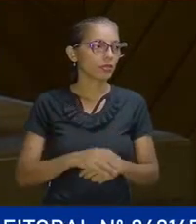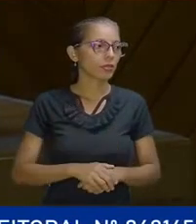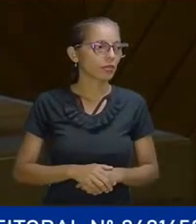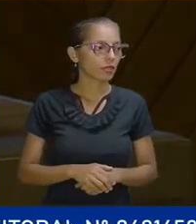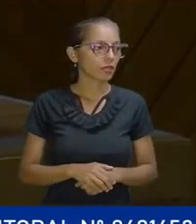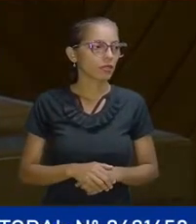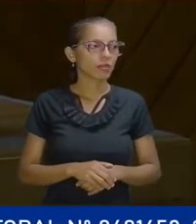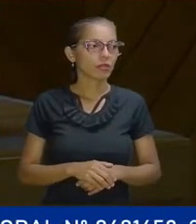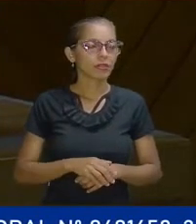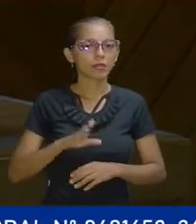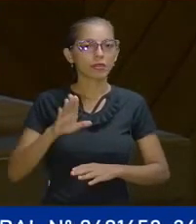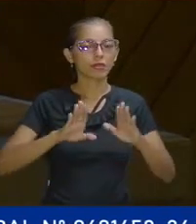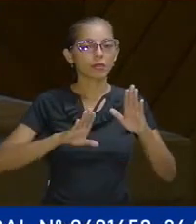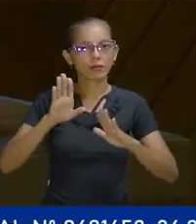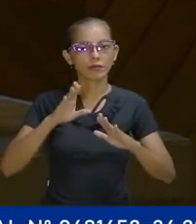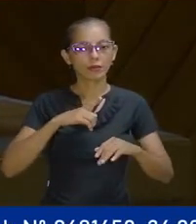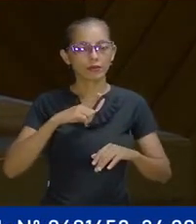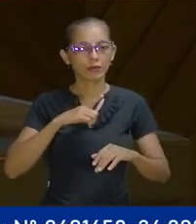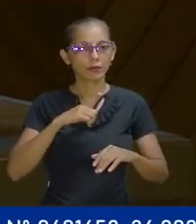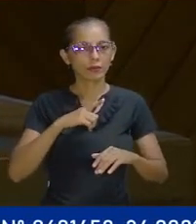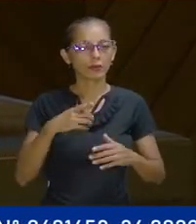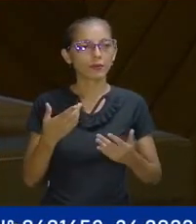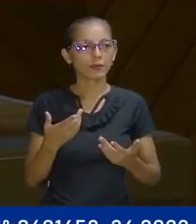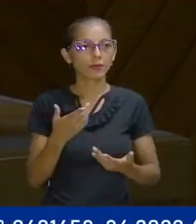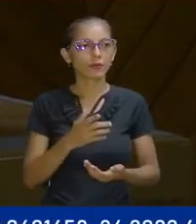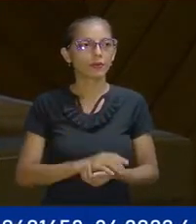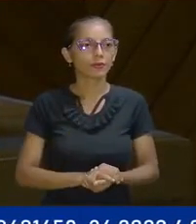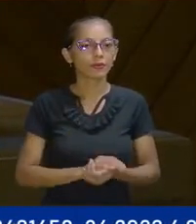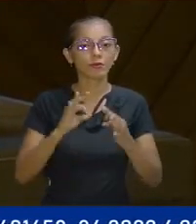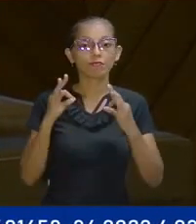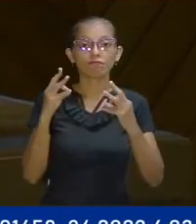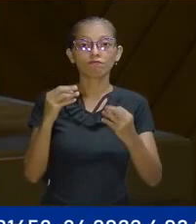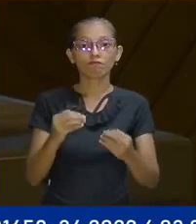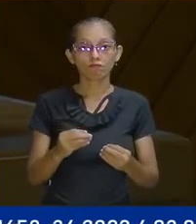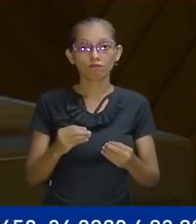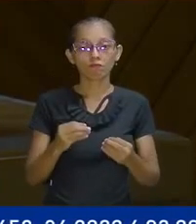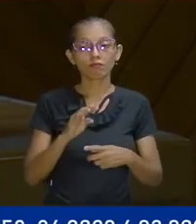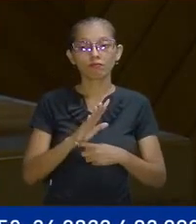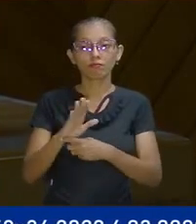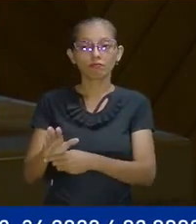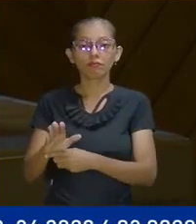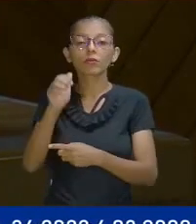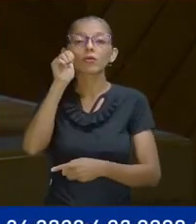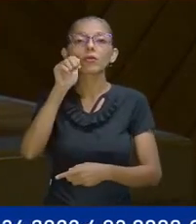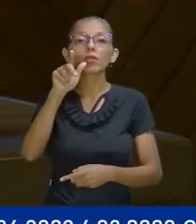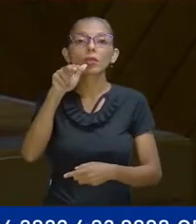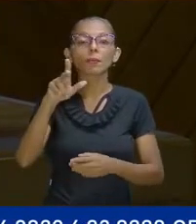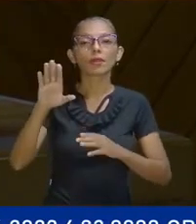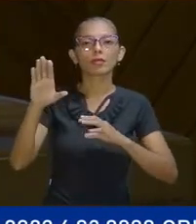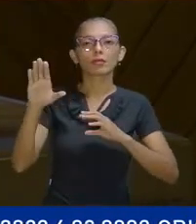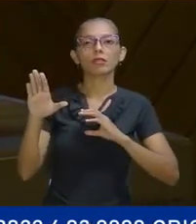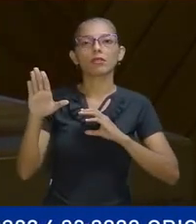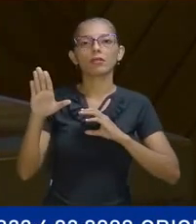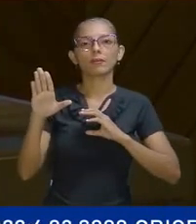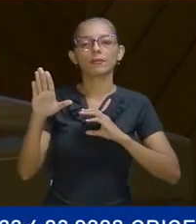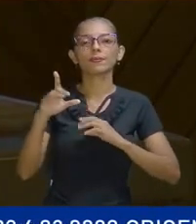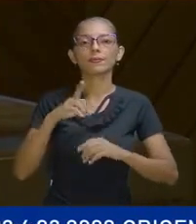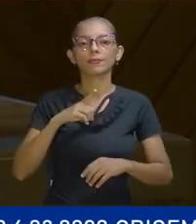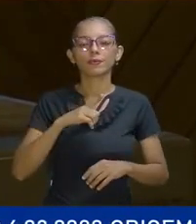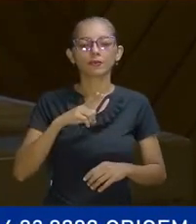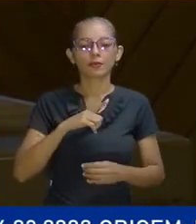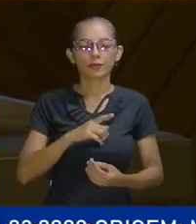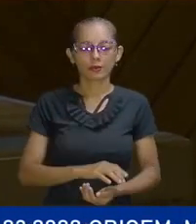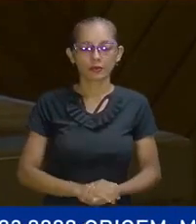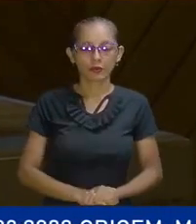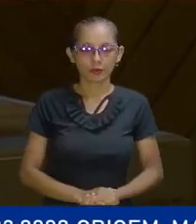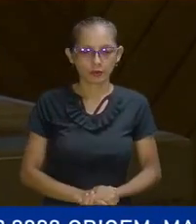serviço superfaturado para fins de Caixa 2. Tudo para promover a candidatura de Zeneide da Silva. Pediram liminar para a